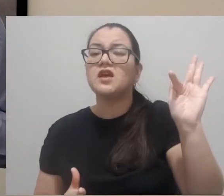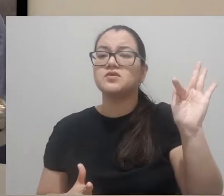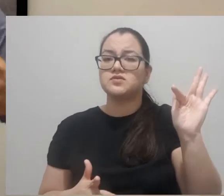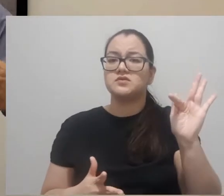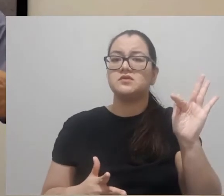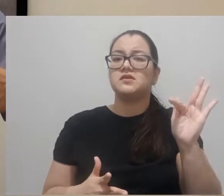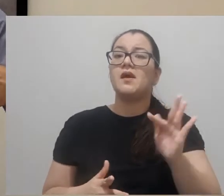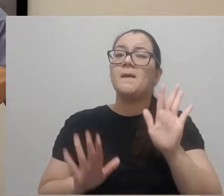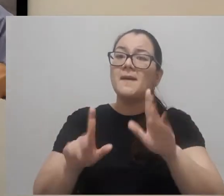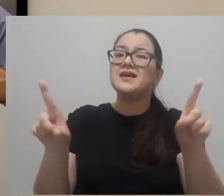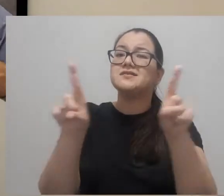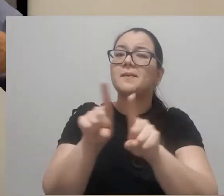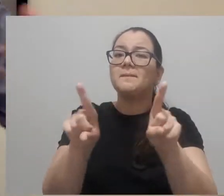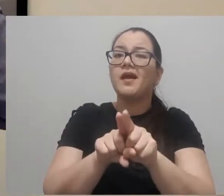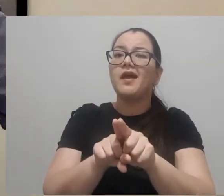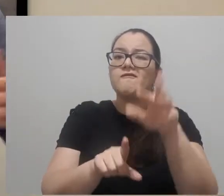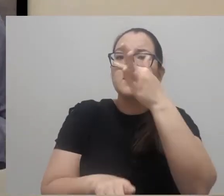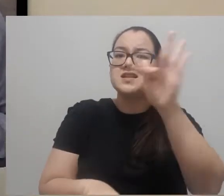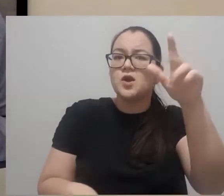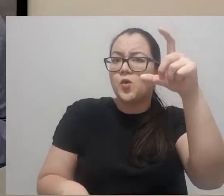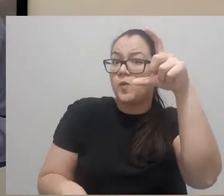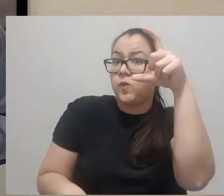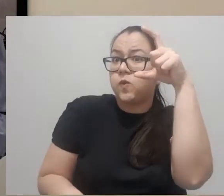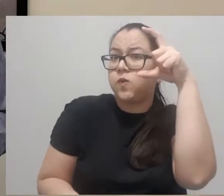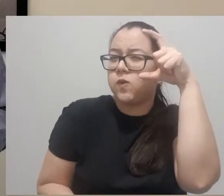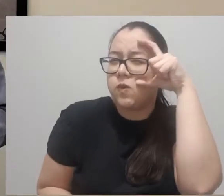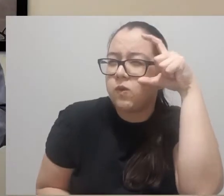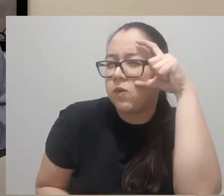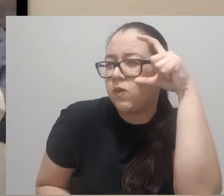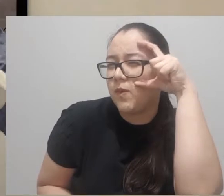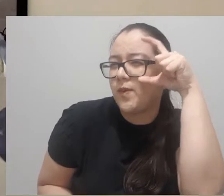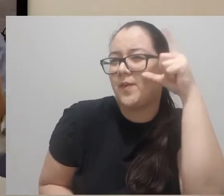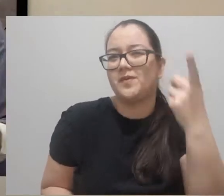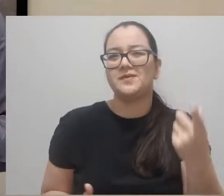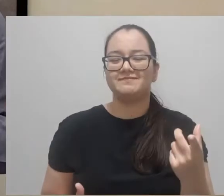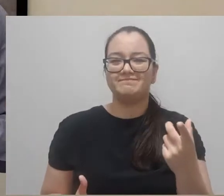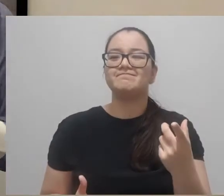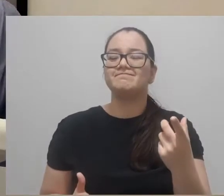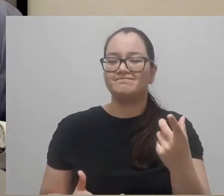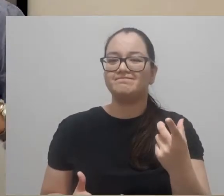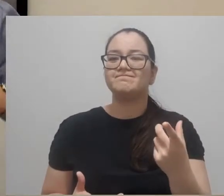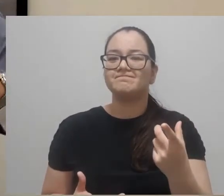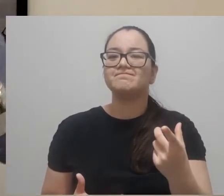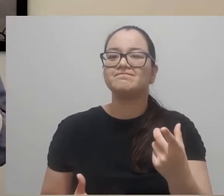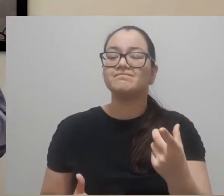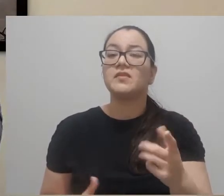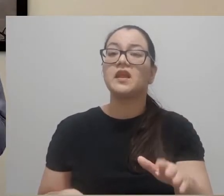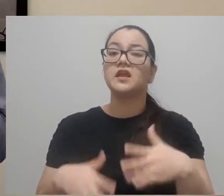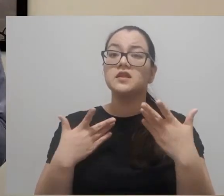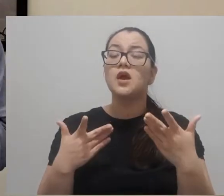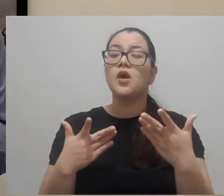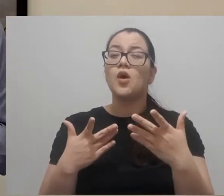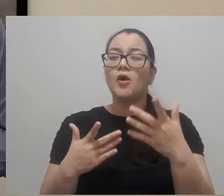pela cobiça, eles eram cobiçosos e em boa parte, na maioria das vezes, eles usavam a religião para